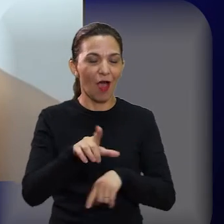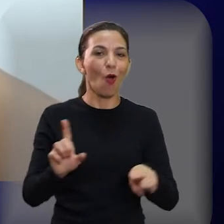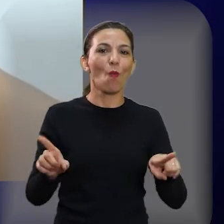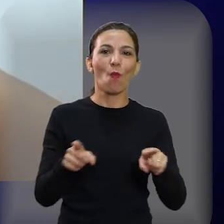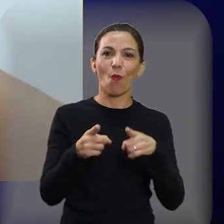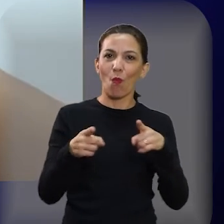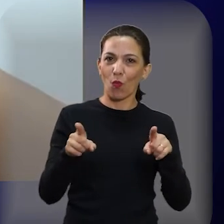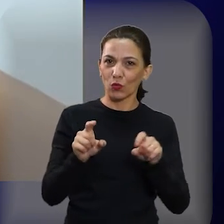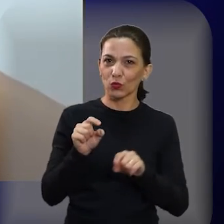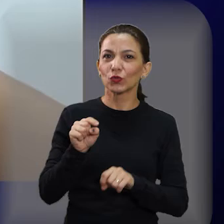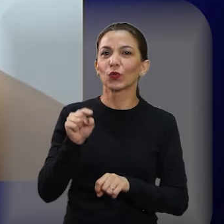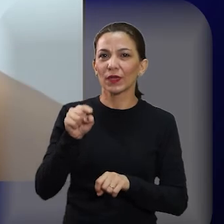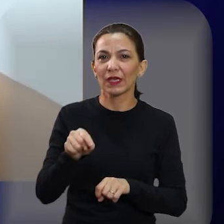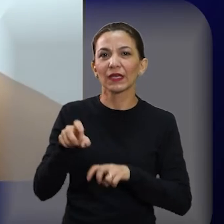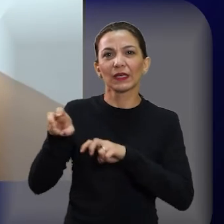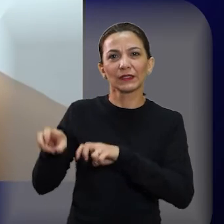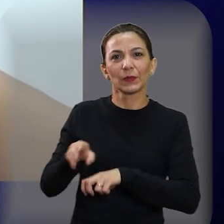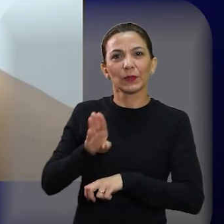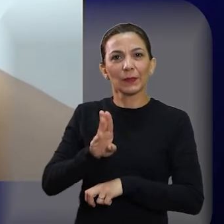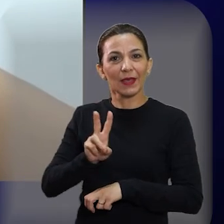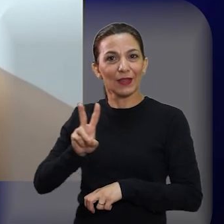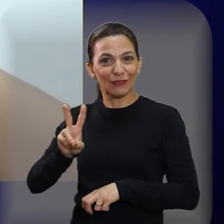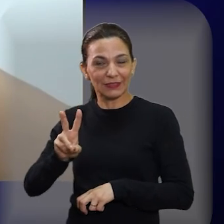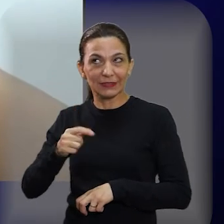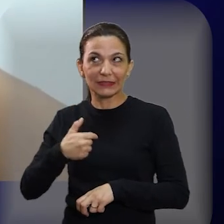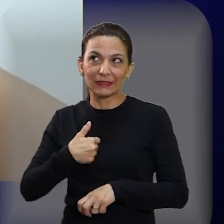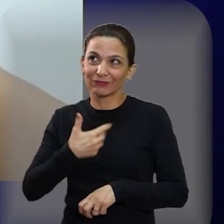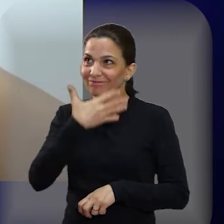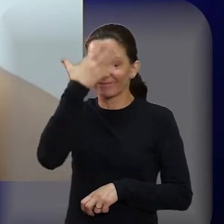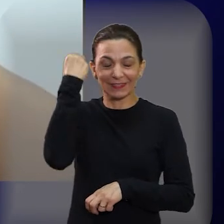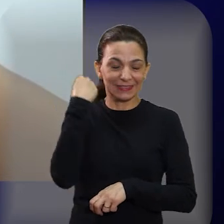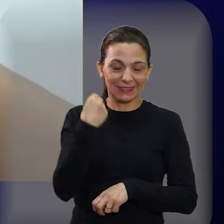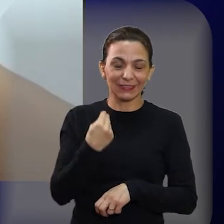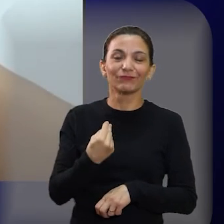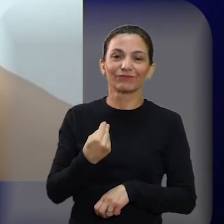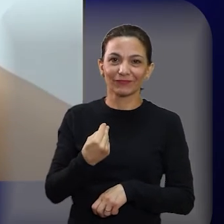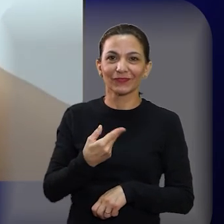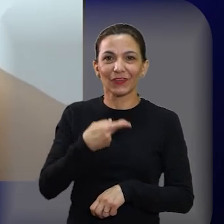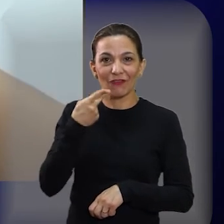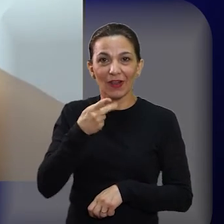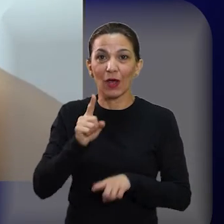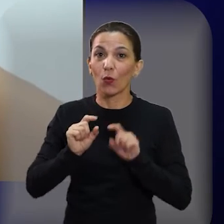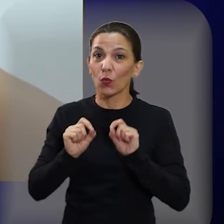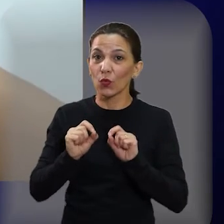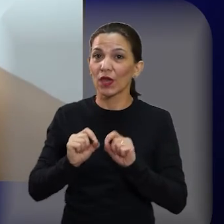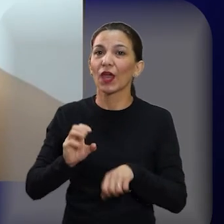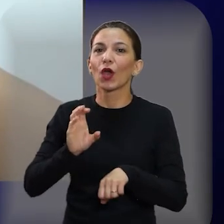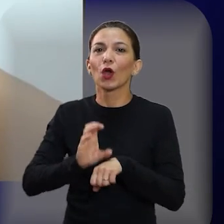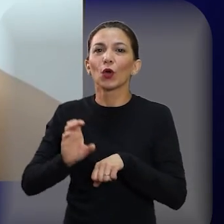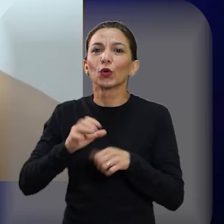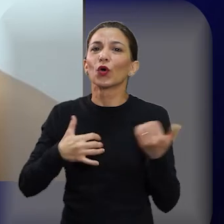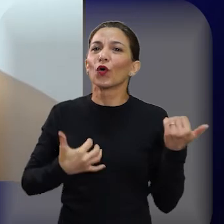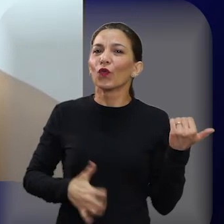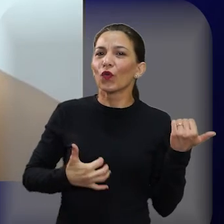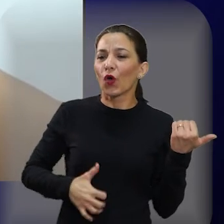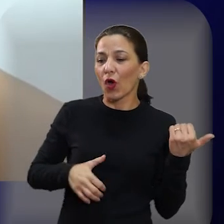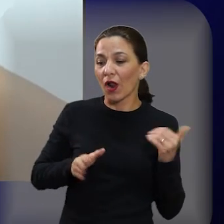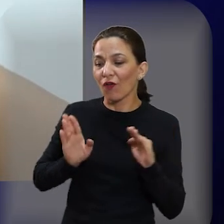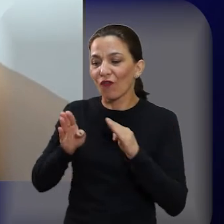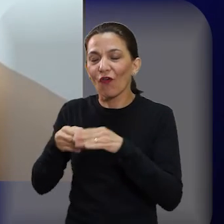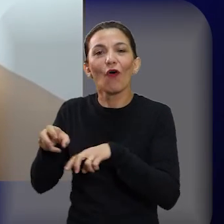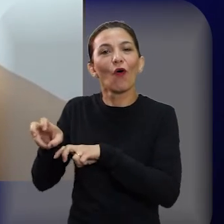de violão e canto na área de música. E lá no assentamento Bela Vista, esqueci de falar dos